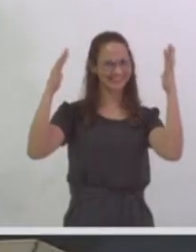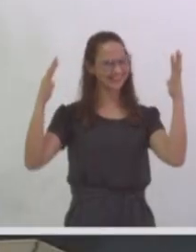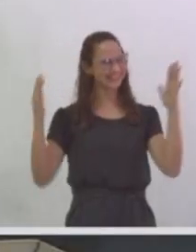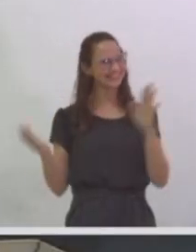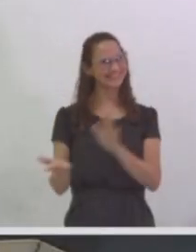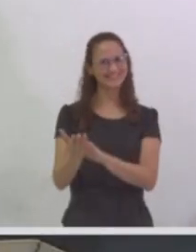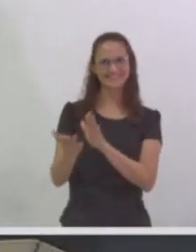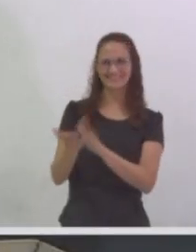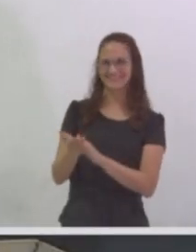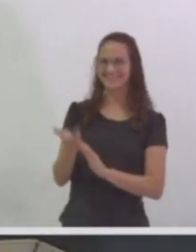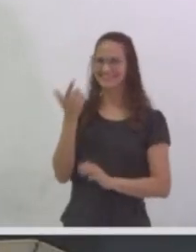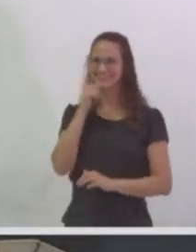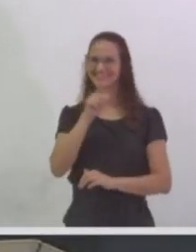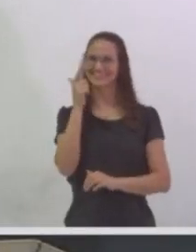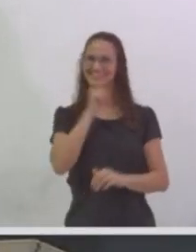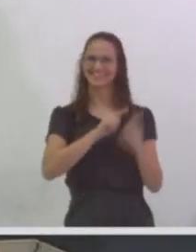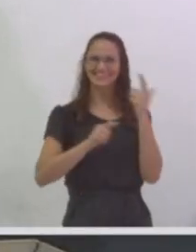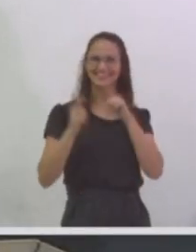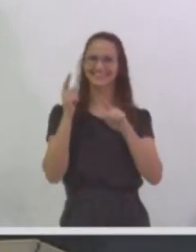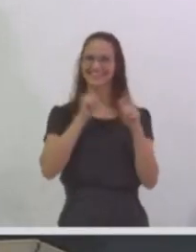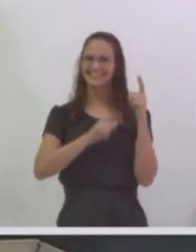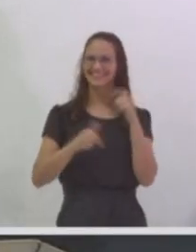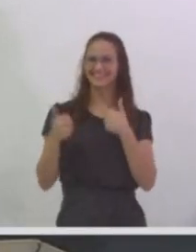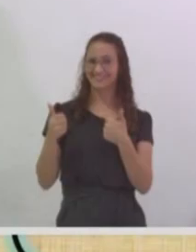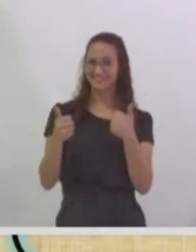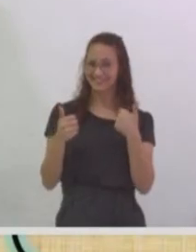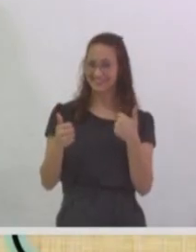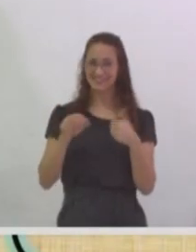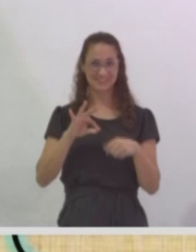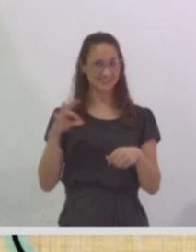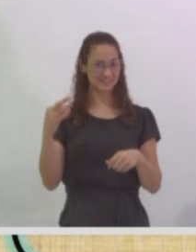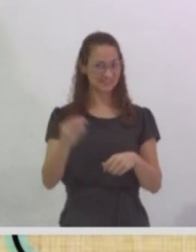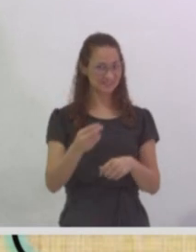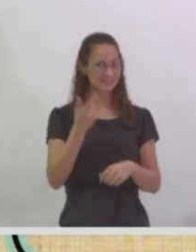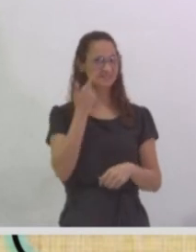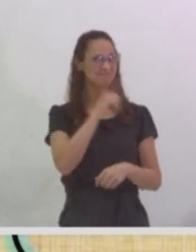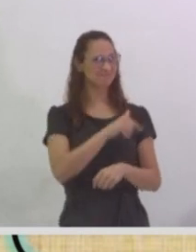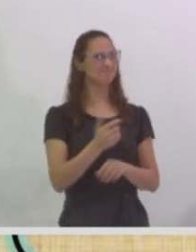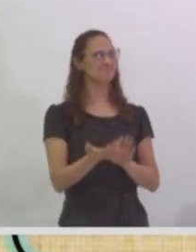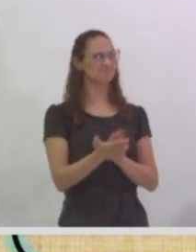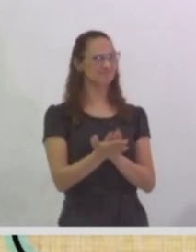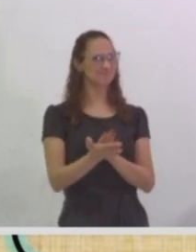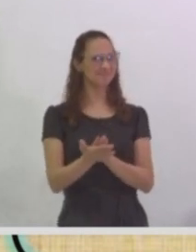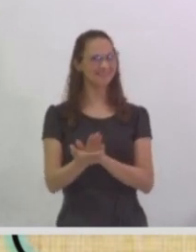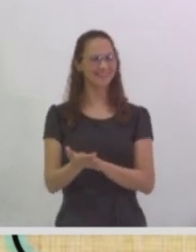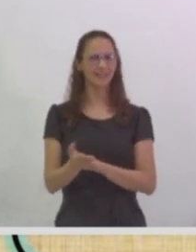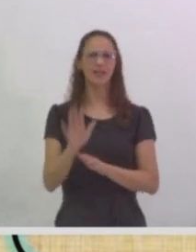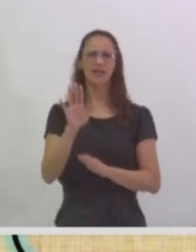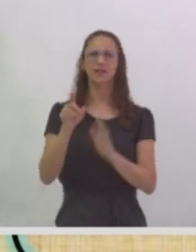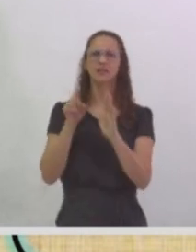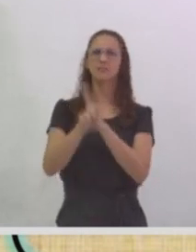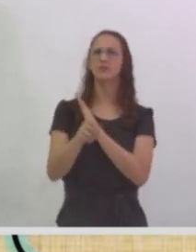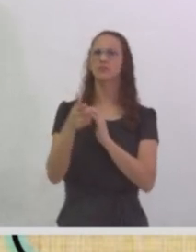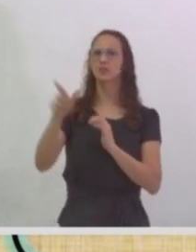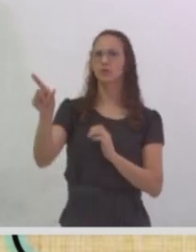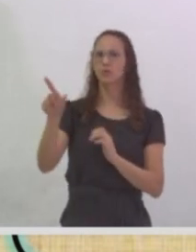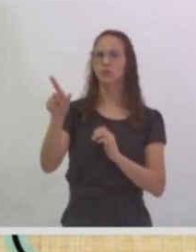mundo está acertando. Vamos continuar a nossa história. Se liga na história. O que o Heitor levava no